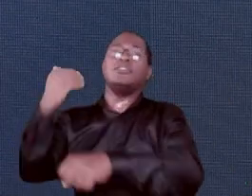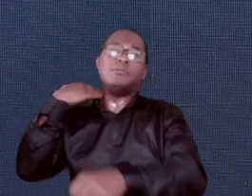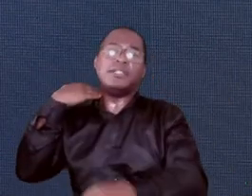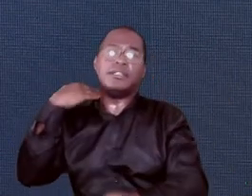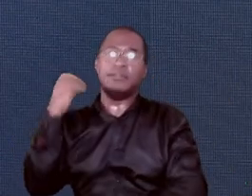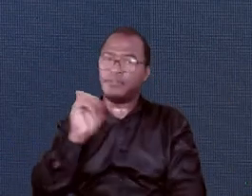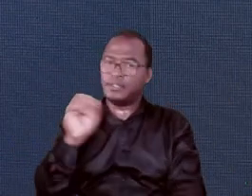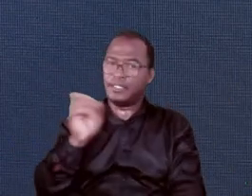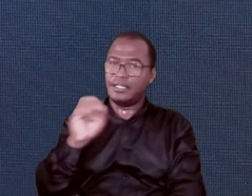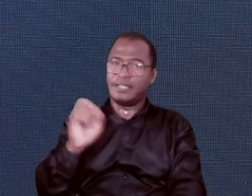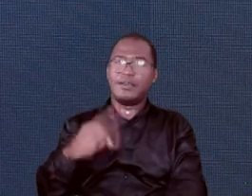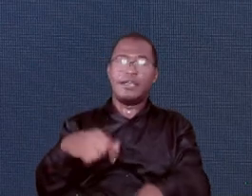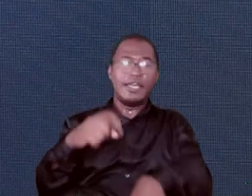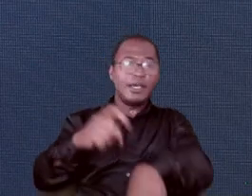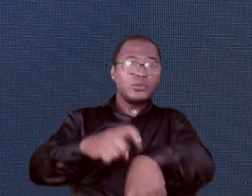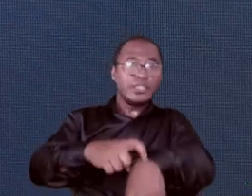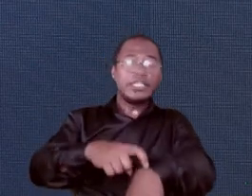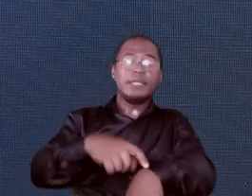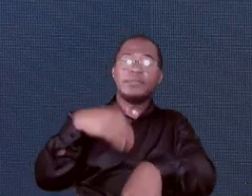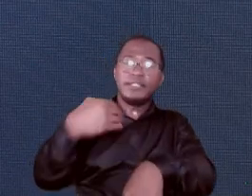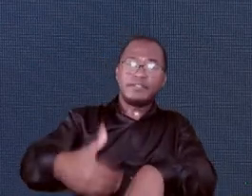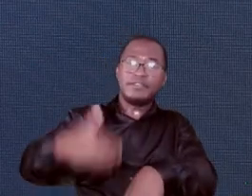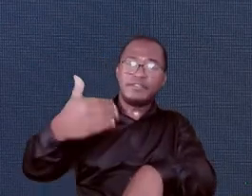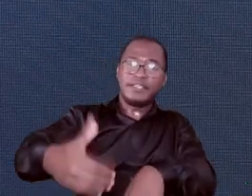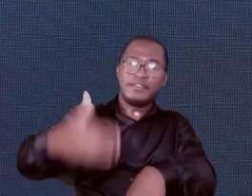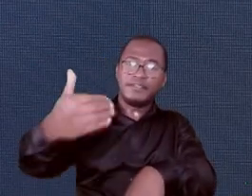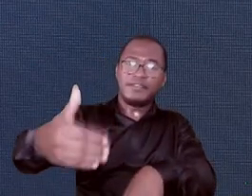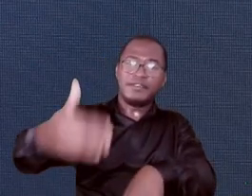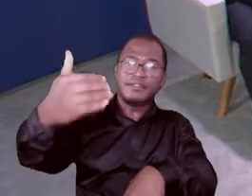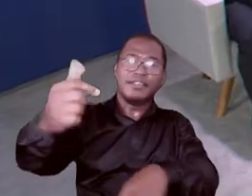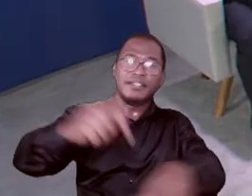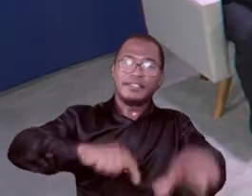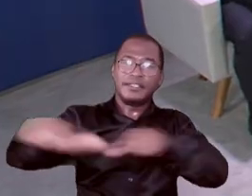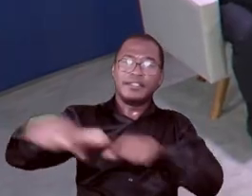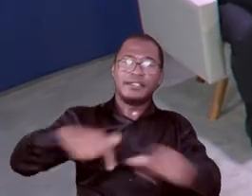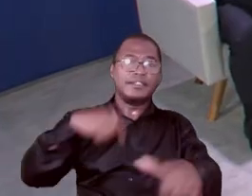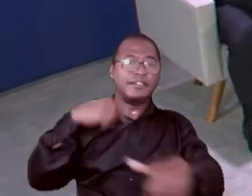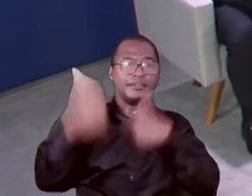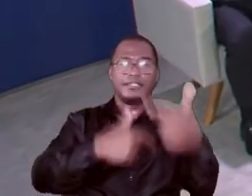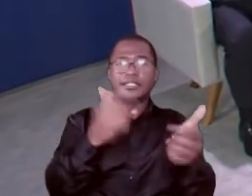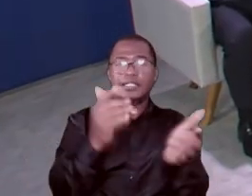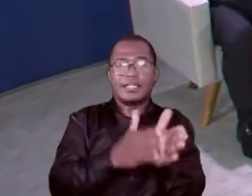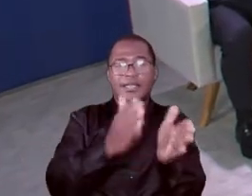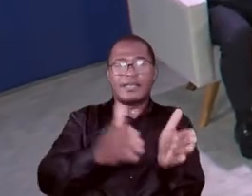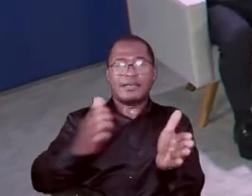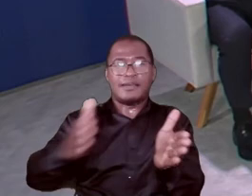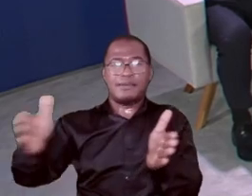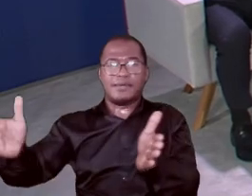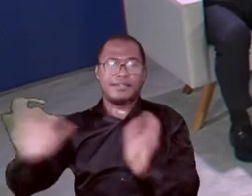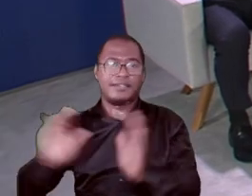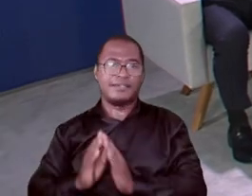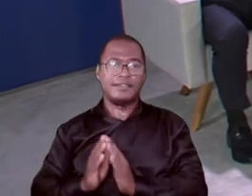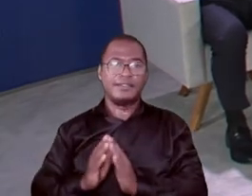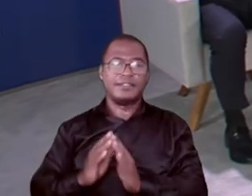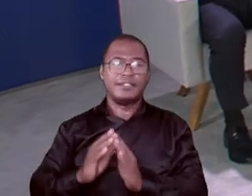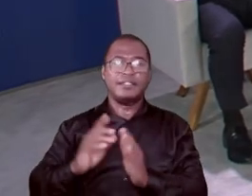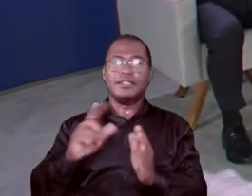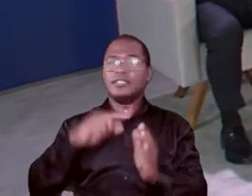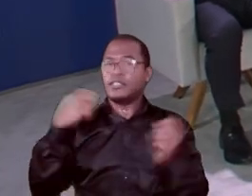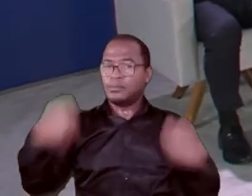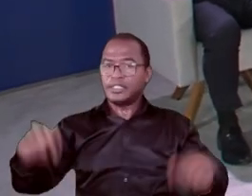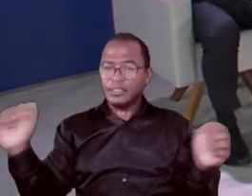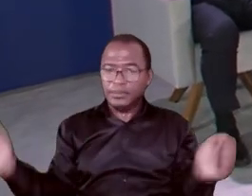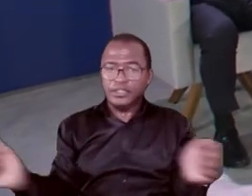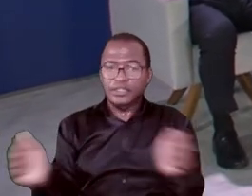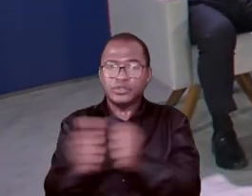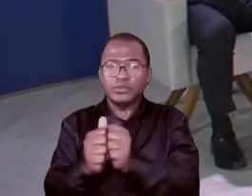necessidade dele isso é uma é uma atividade corriqueira do Business dele então o máximo que você conseguir colocar ela junto de outras